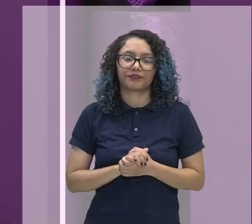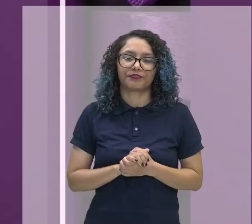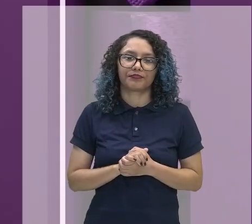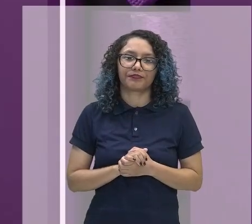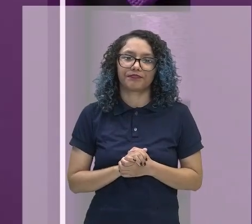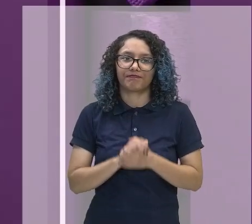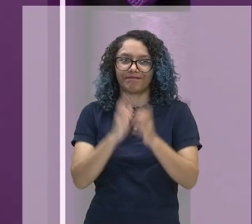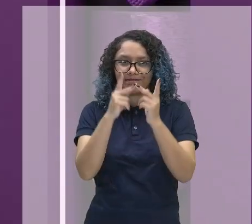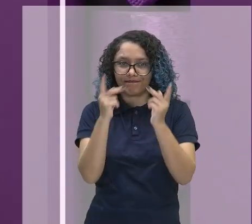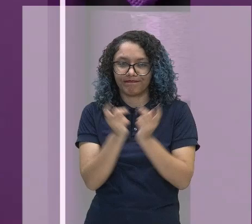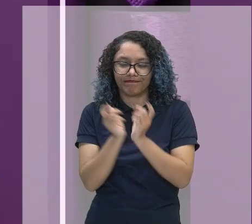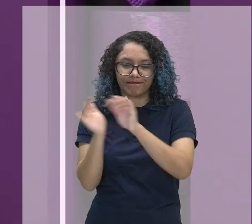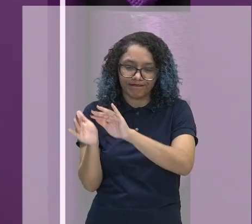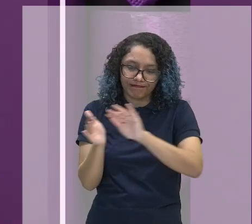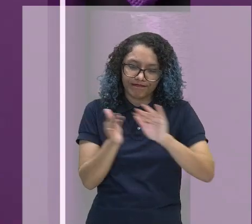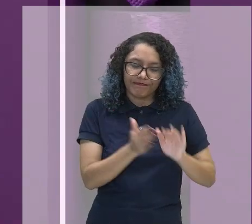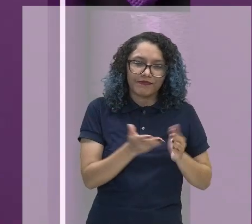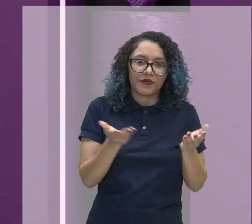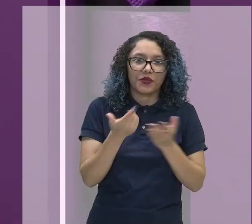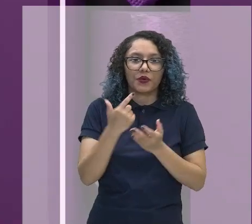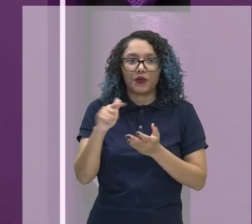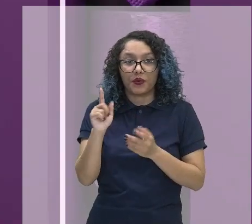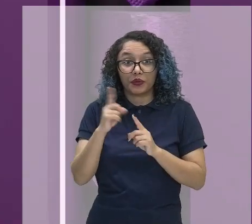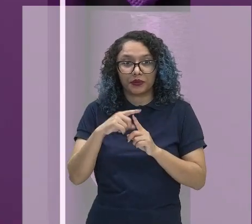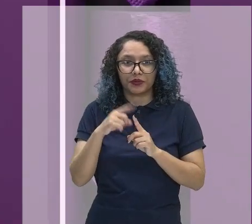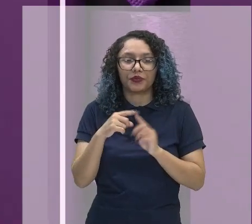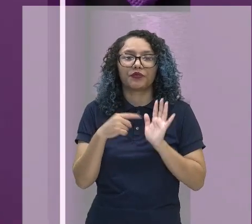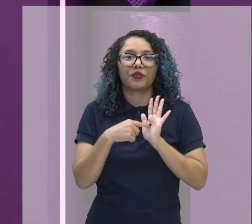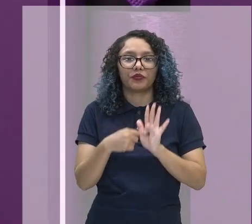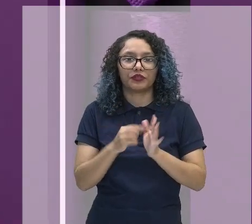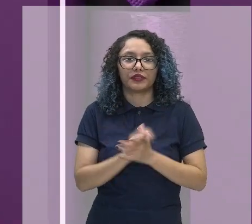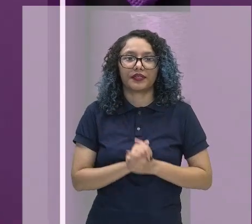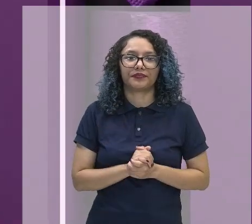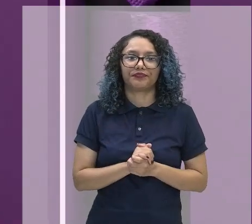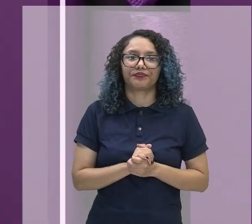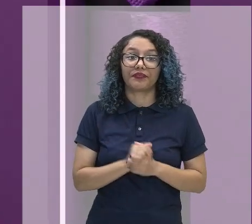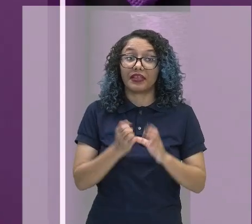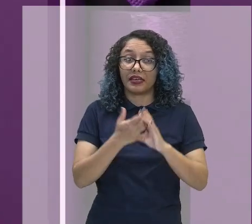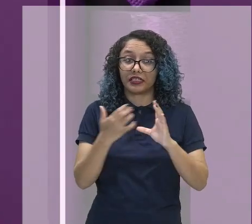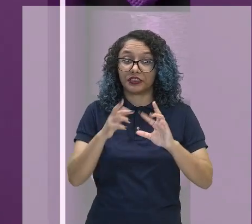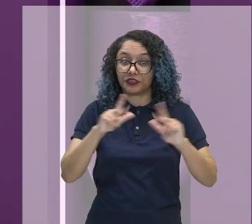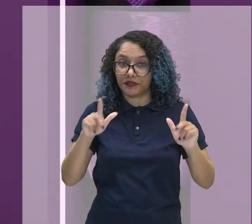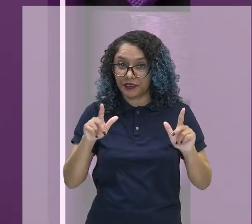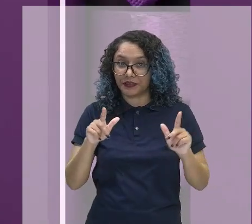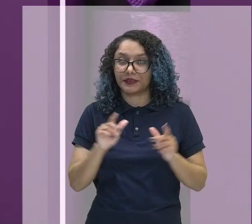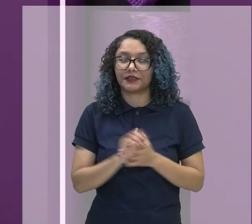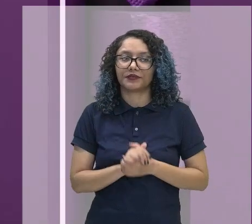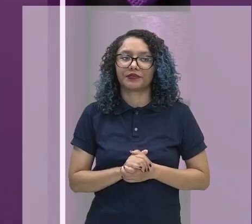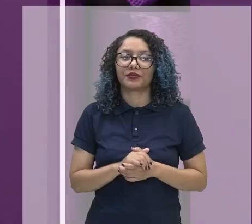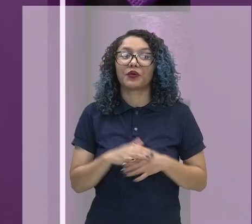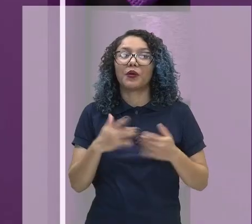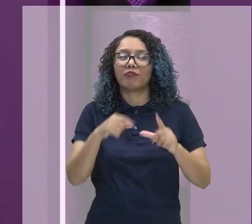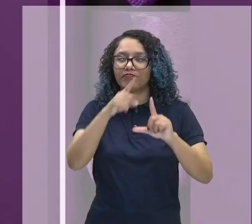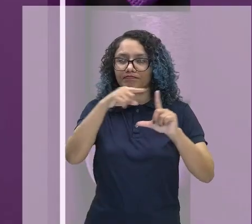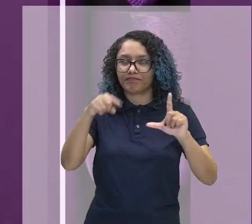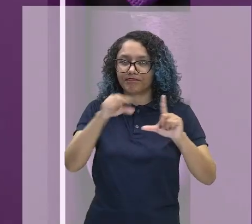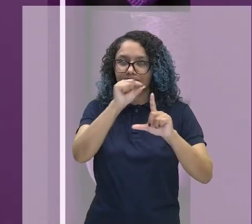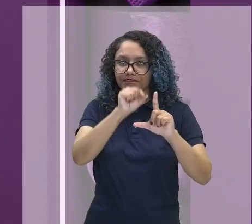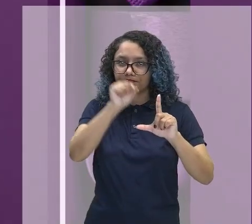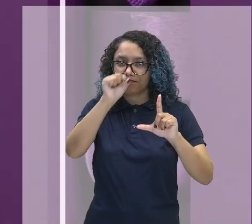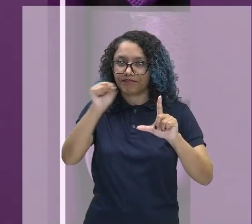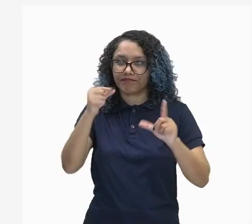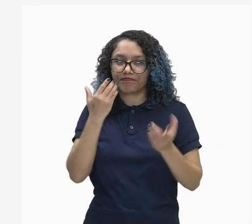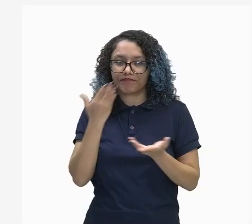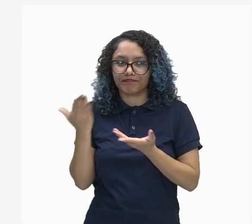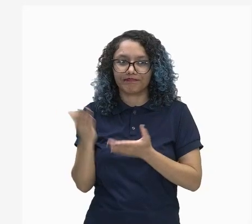setores. E agora nós vamos passar para um outro tipo de gráfico, que tem características diferentes desse, que é o gráfico de linhas. Então, vamos à